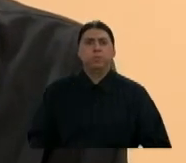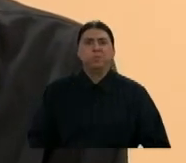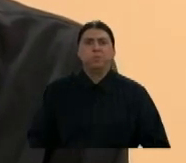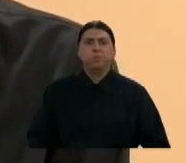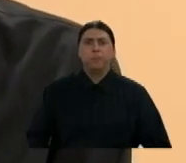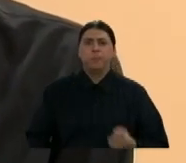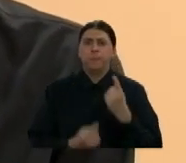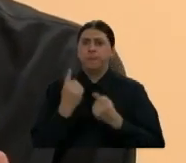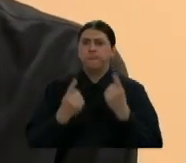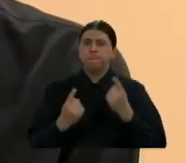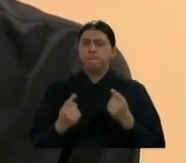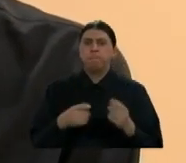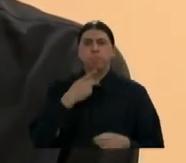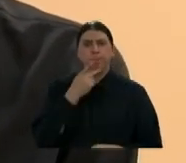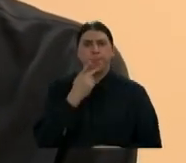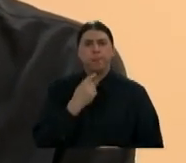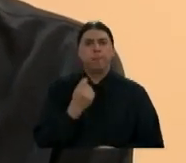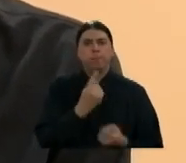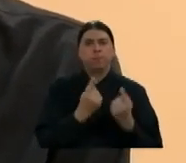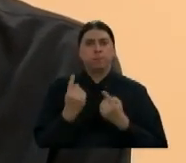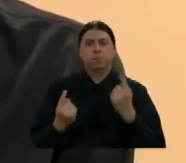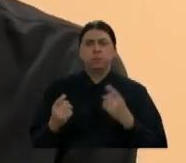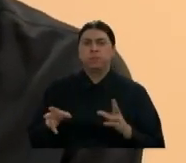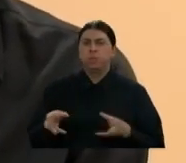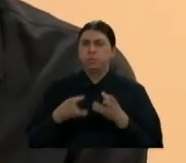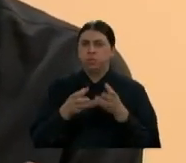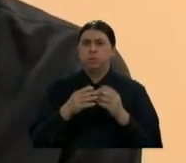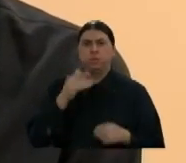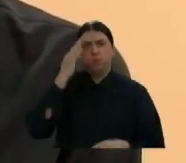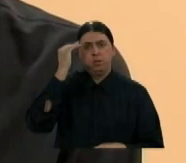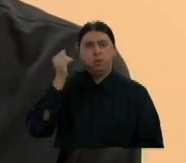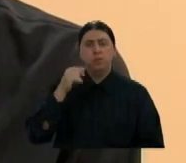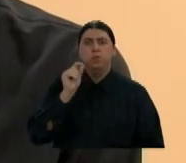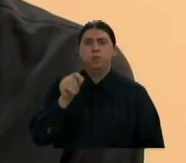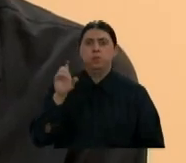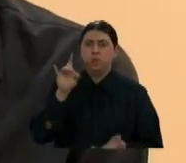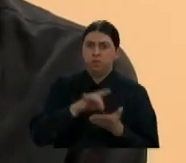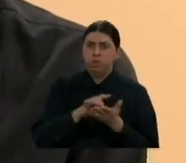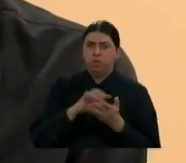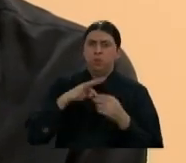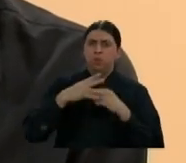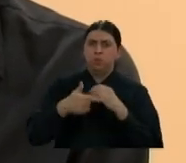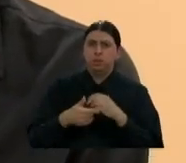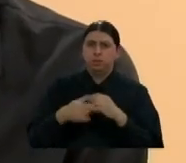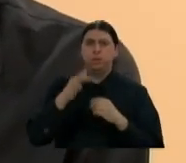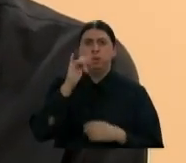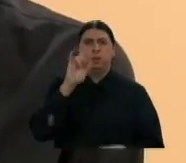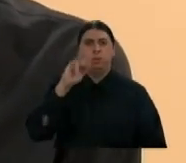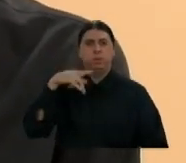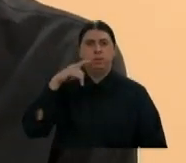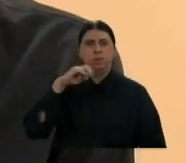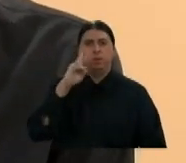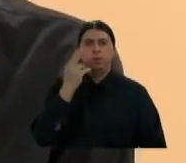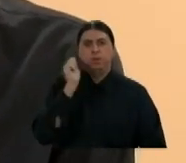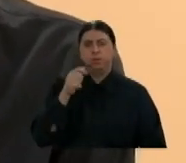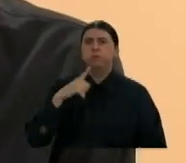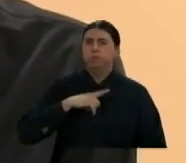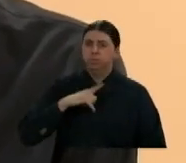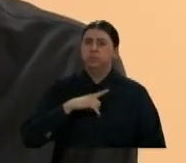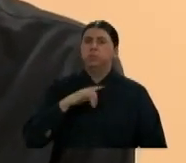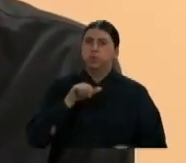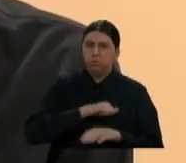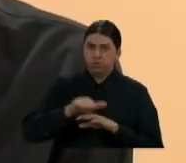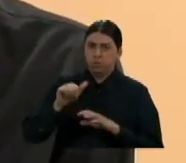dessas dessas iniciativas que a gente tem sucesso na por exemplo o caso do município de farroupilha que consegue atender a legislação